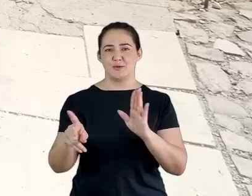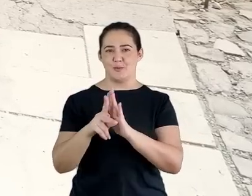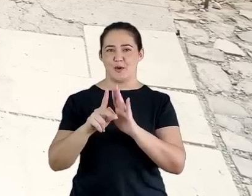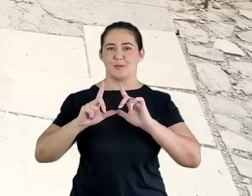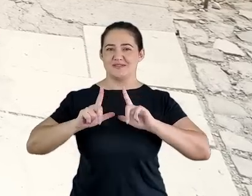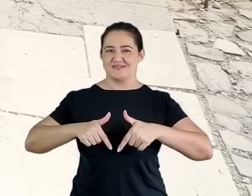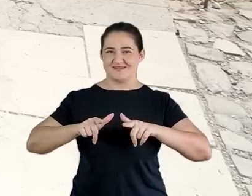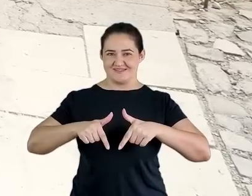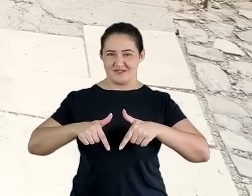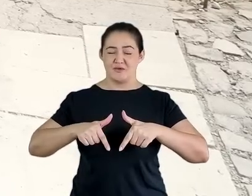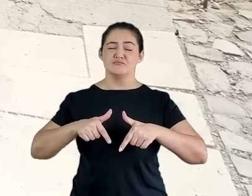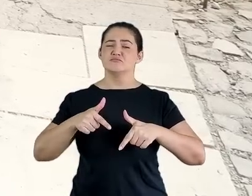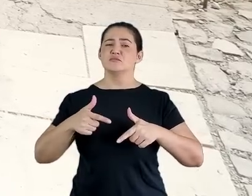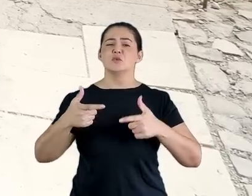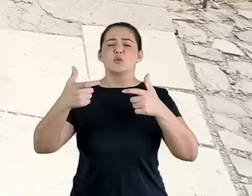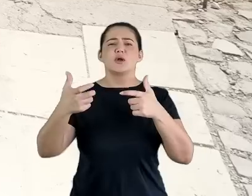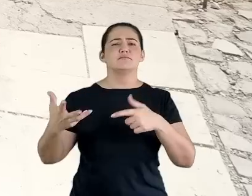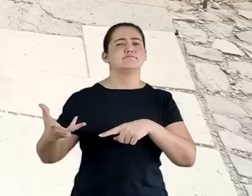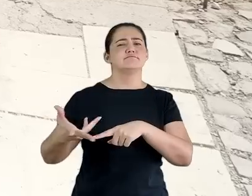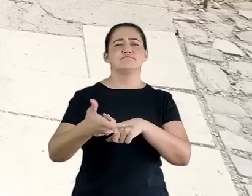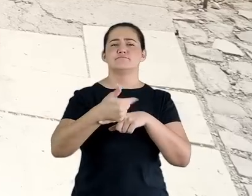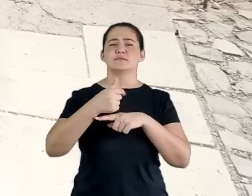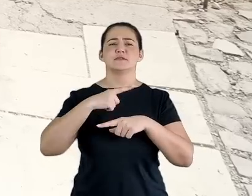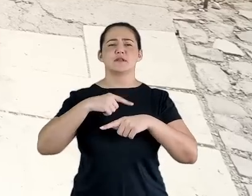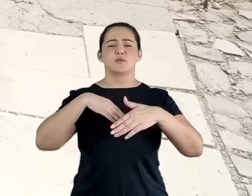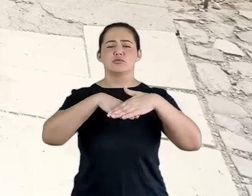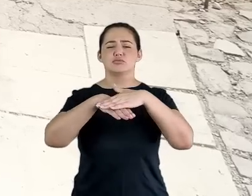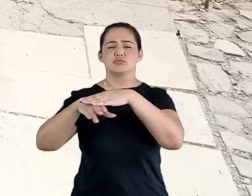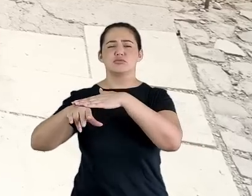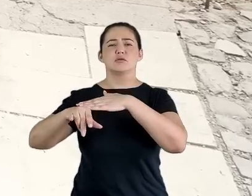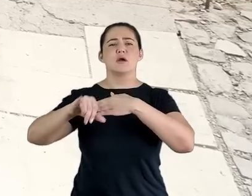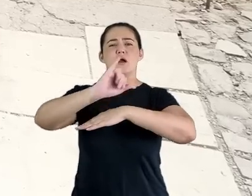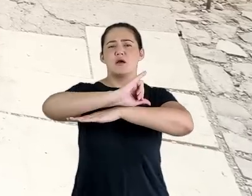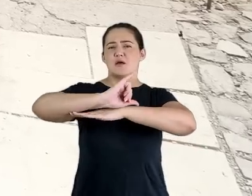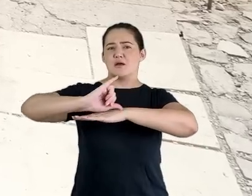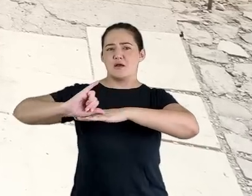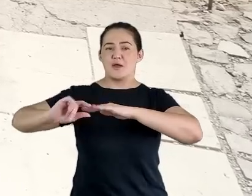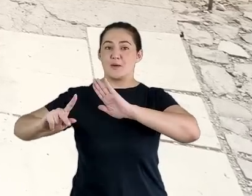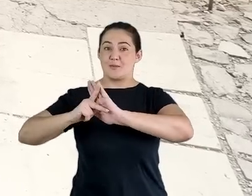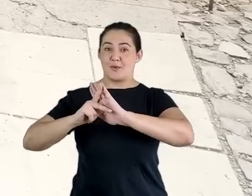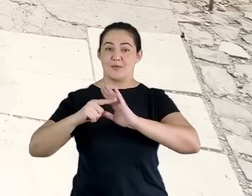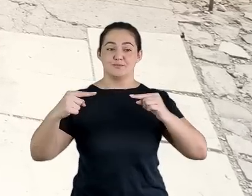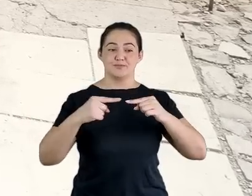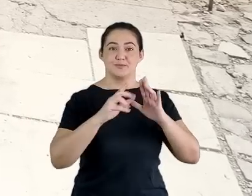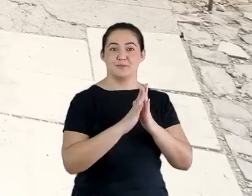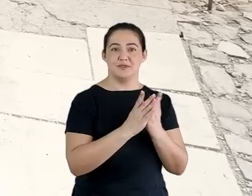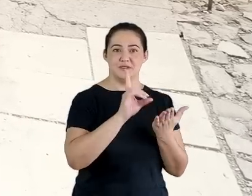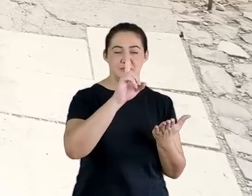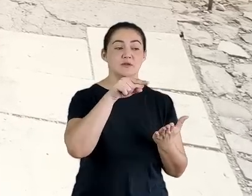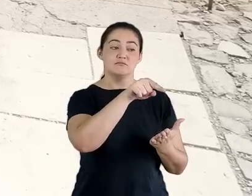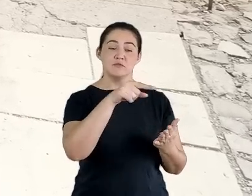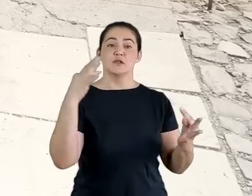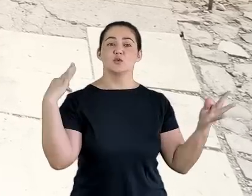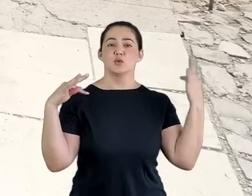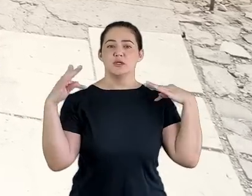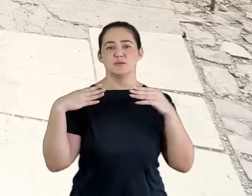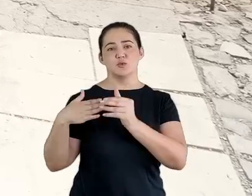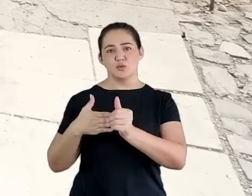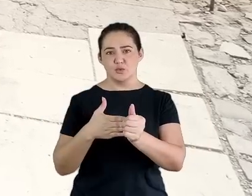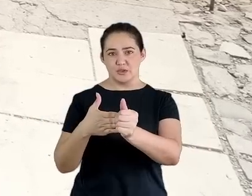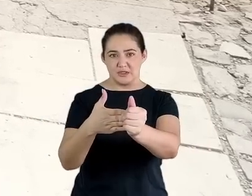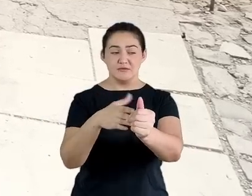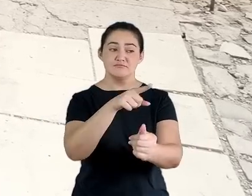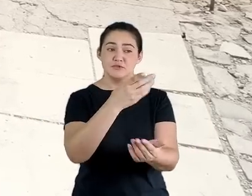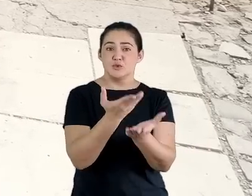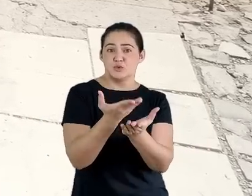um centro extraordinário de exposições de artefatos bíblicos. Ele também é guia turístico aqui e também estuda muito